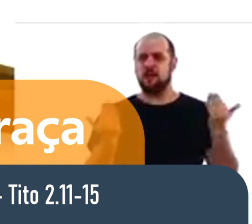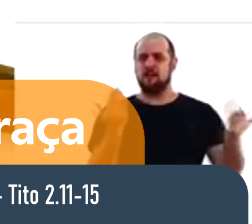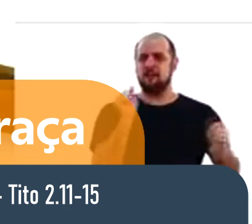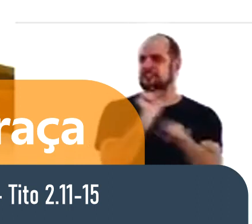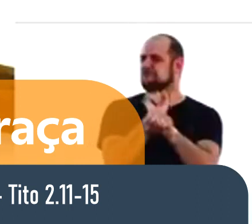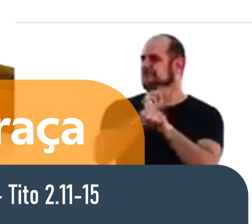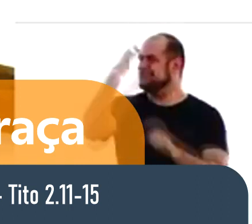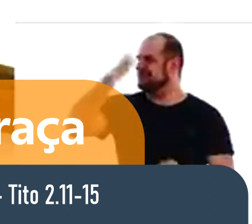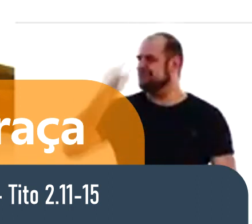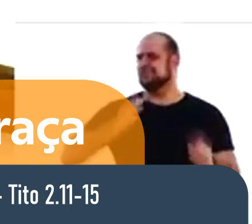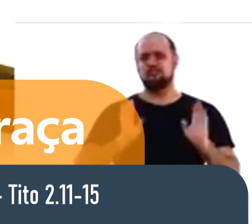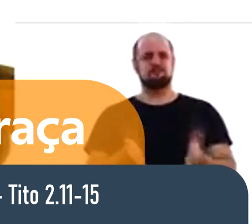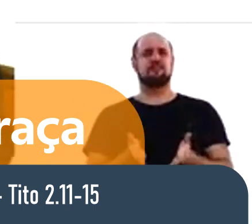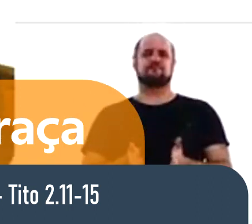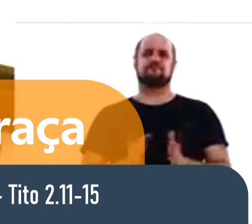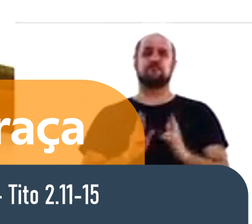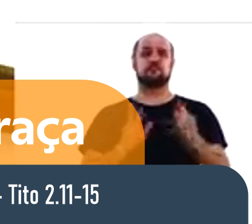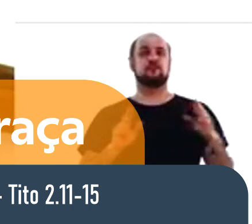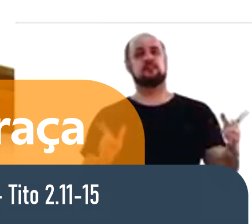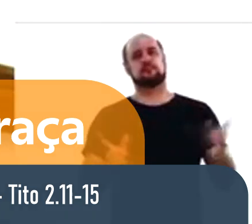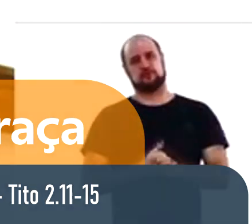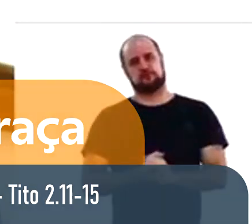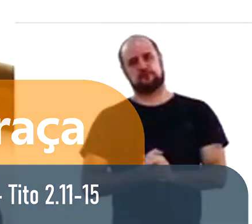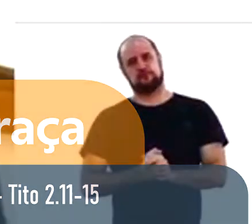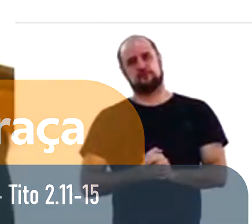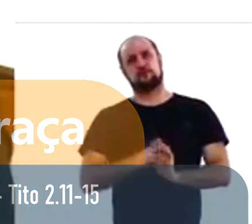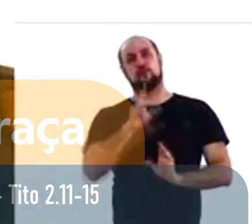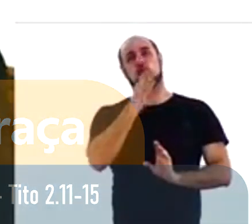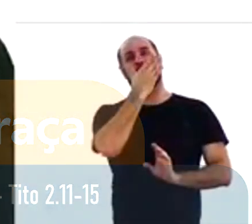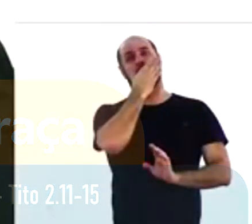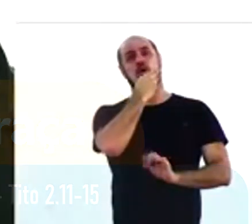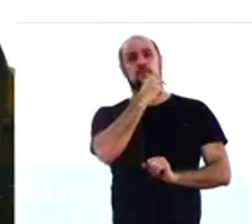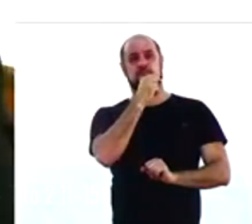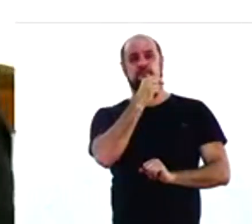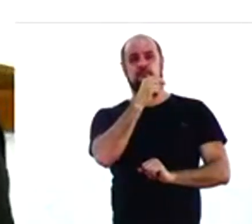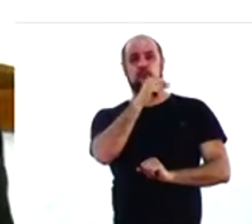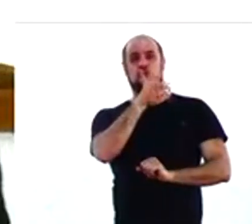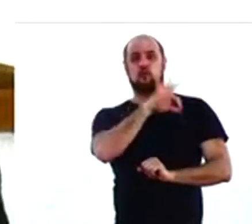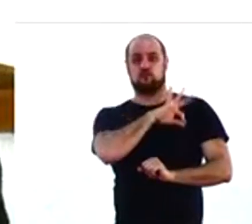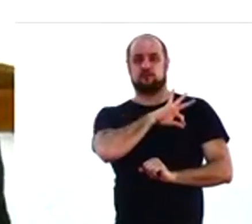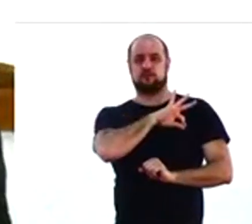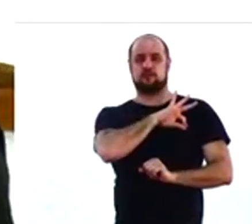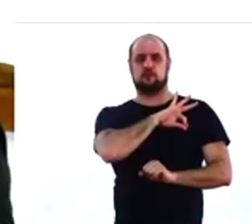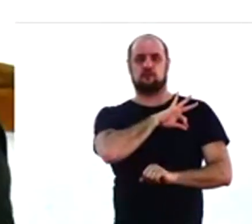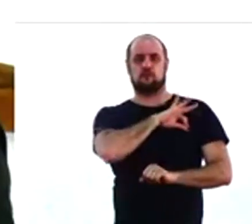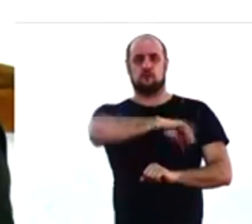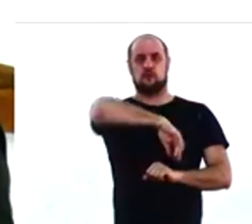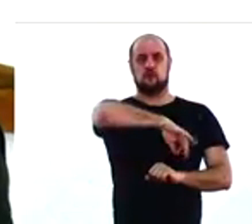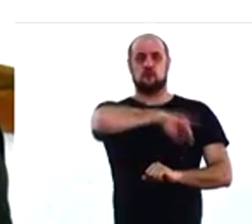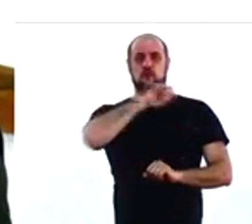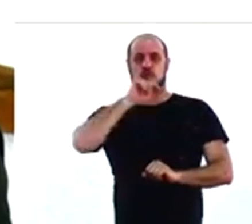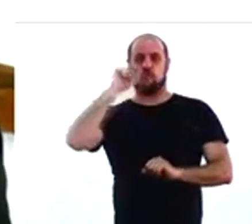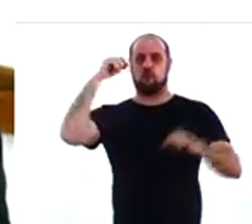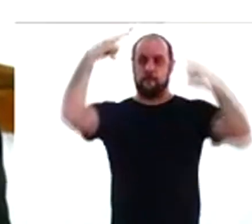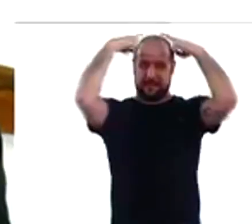fato real? É como o policial lá do filme Batman, o Cavaleiro das Trevas, diz que